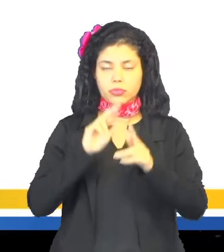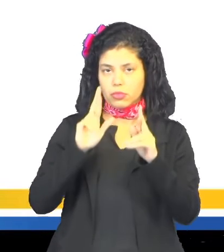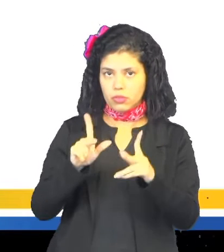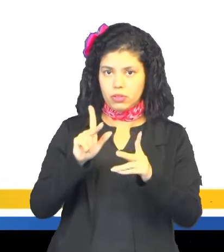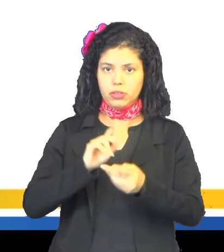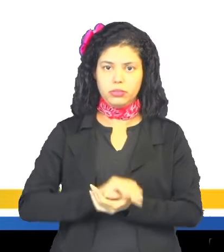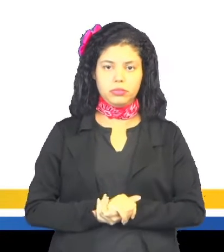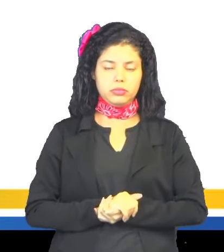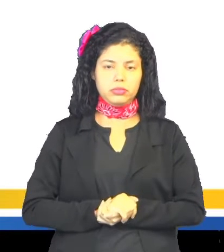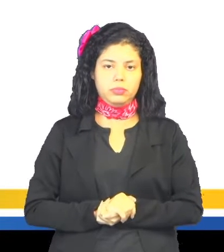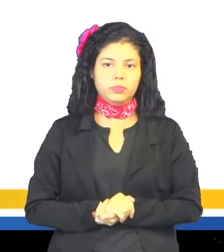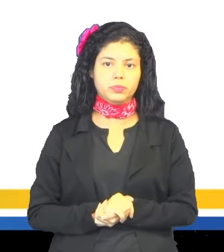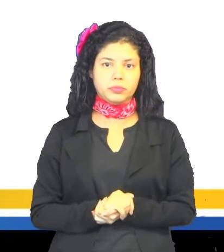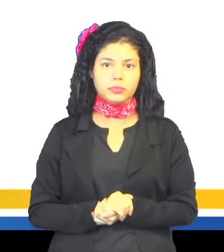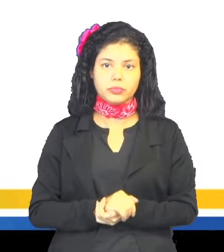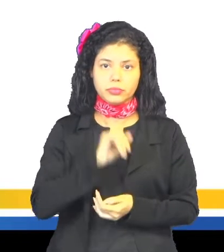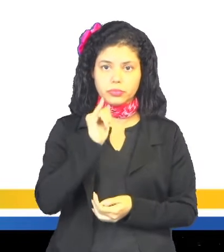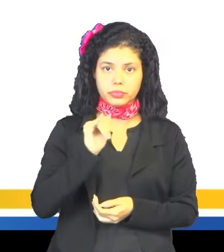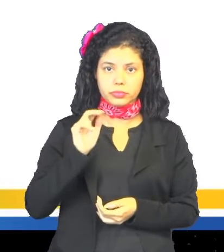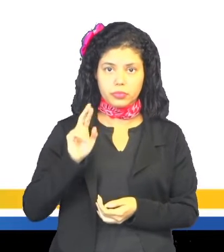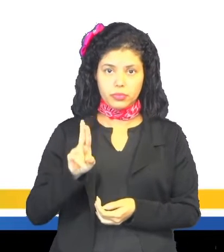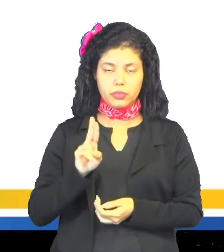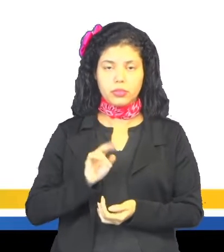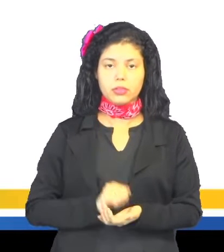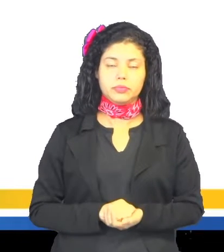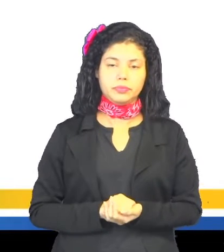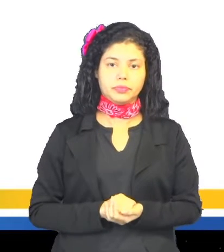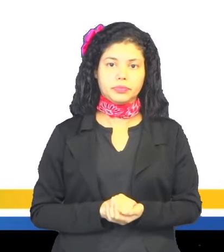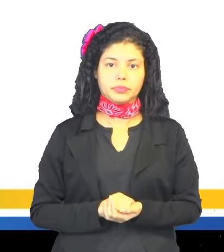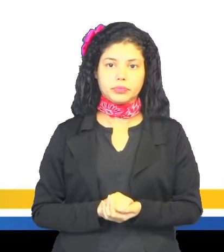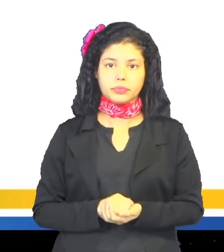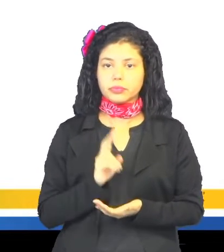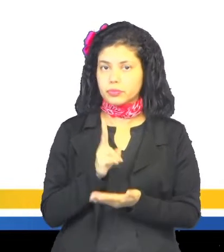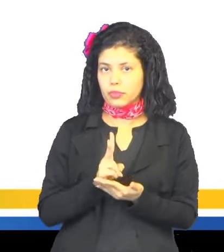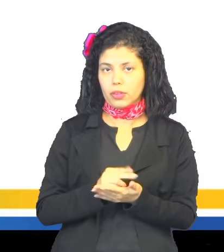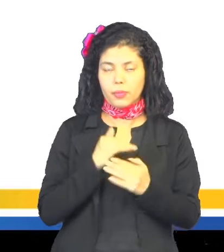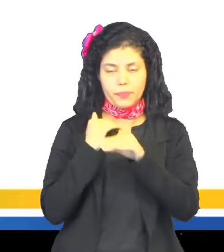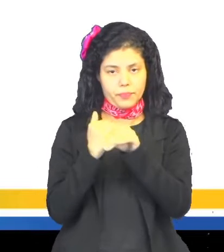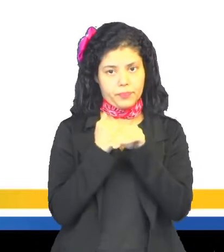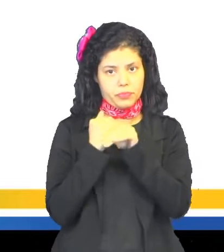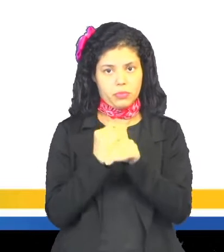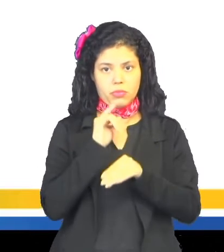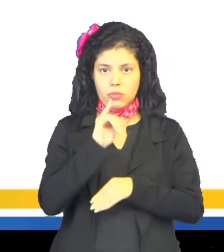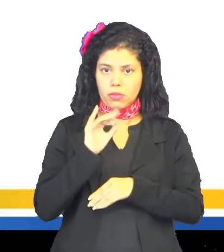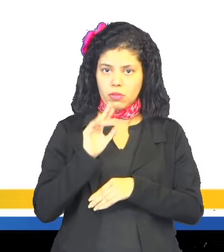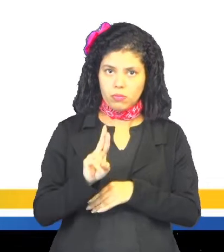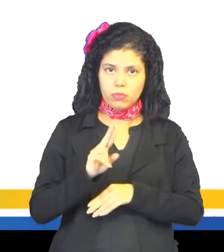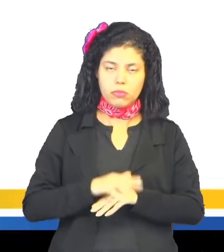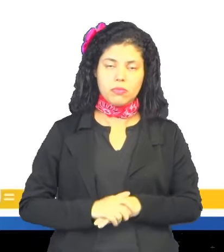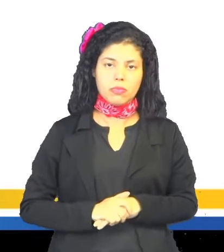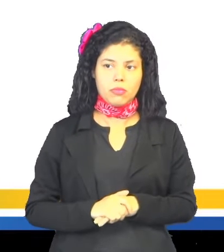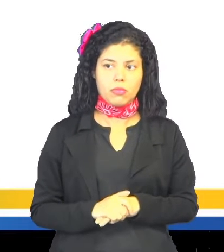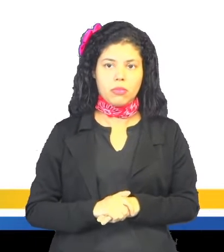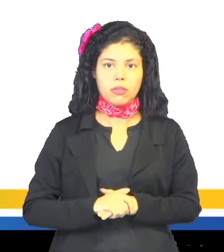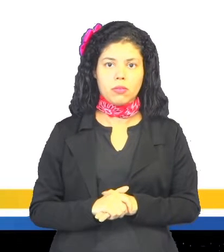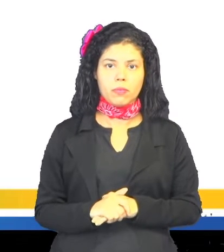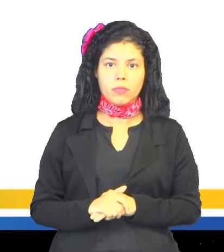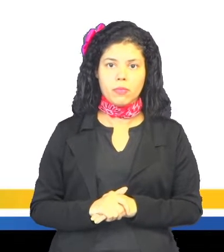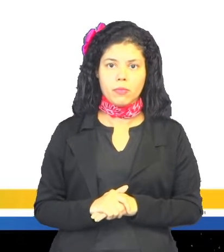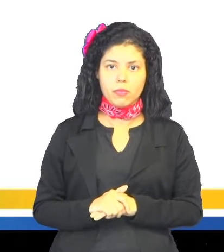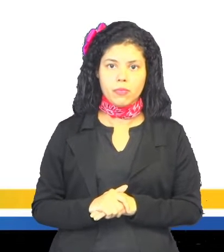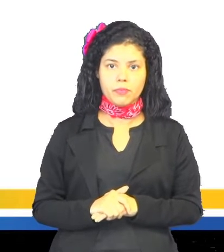também fechado eo né lição como na Língua Portuguesa São aplicados da mesma maneira tá E aí e o